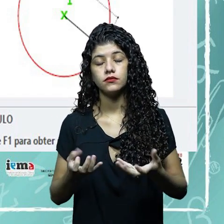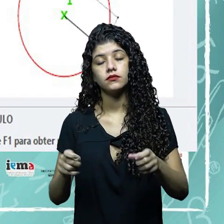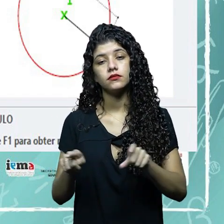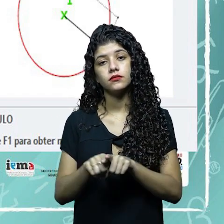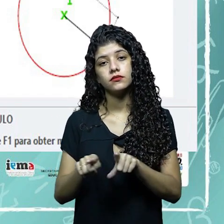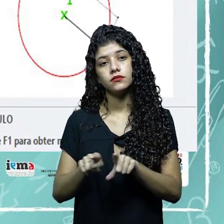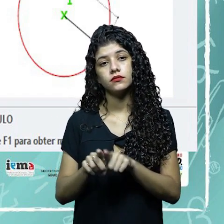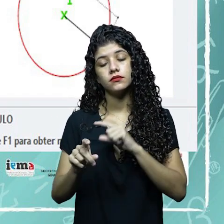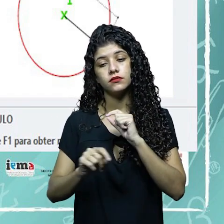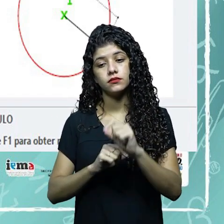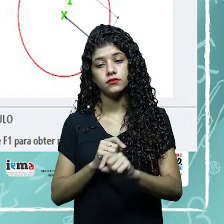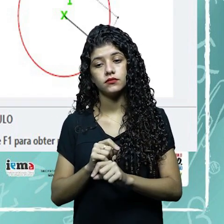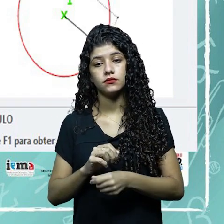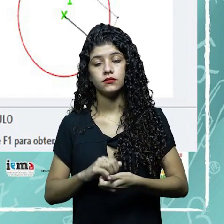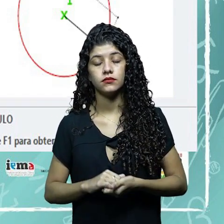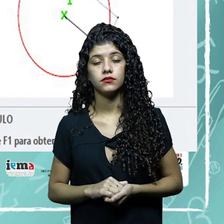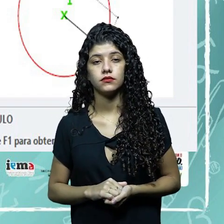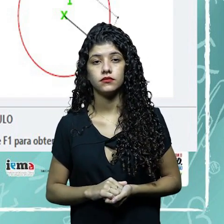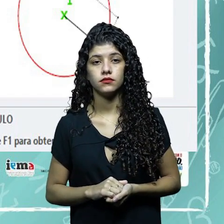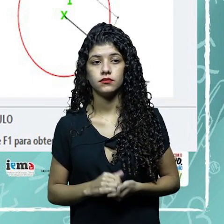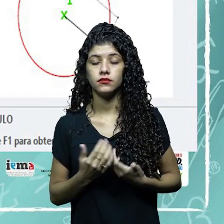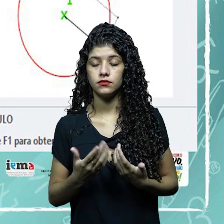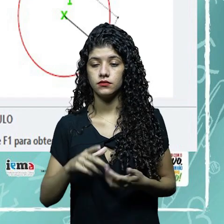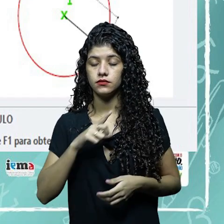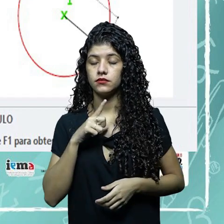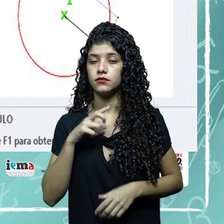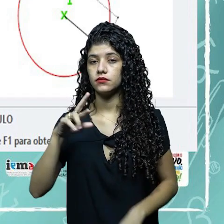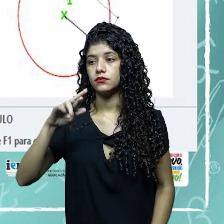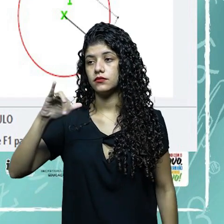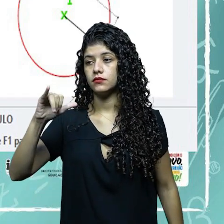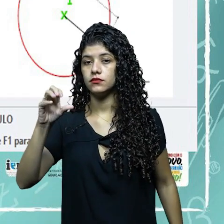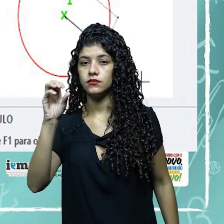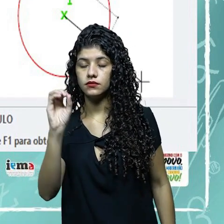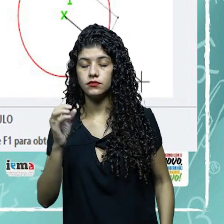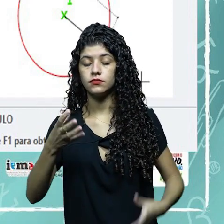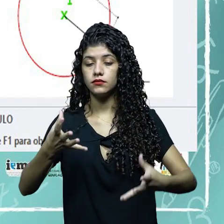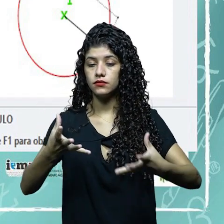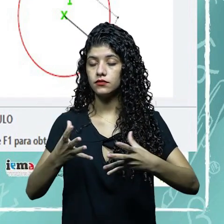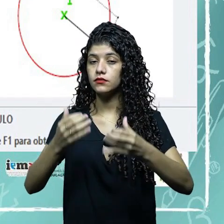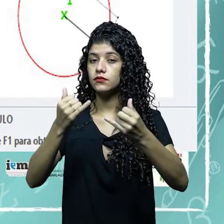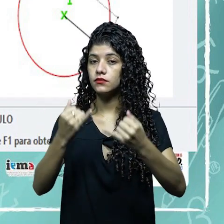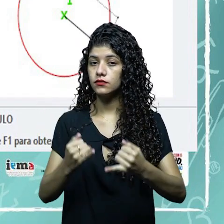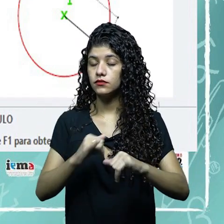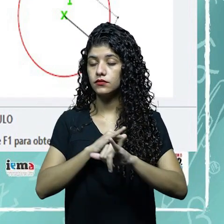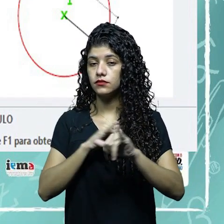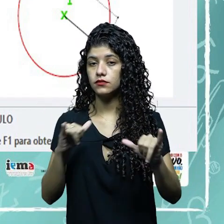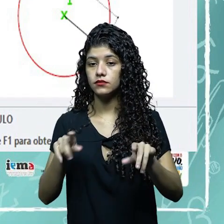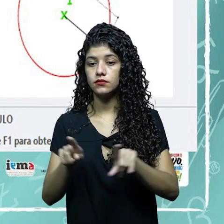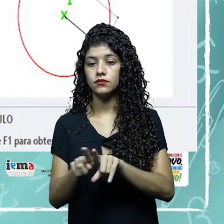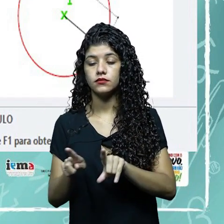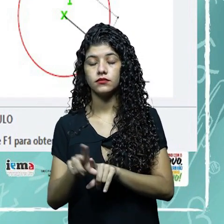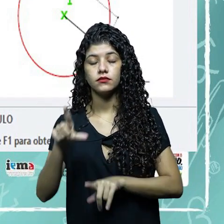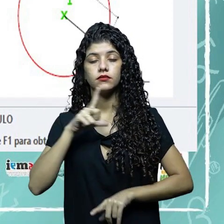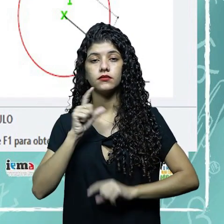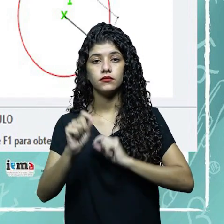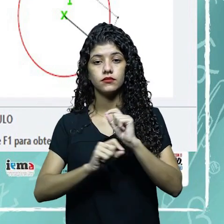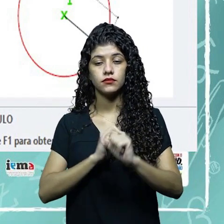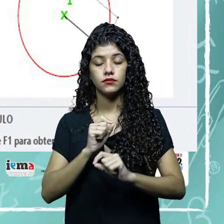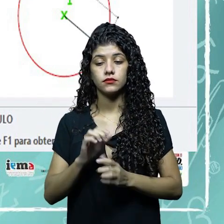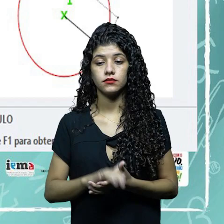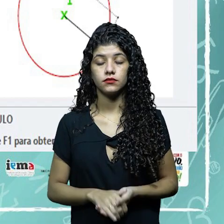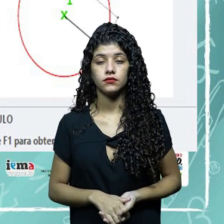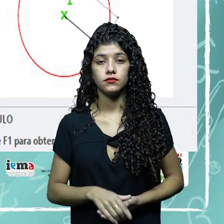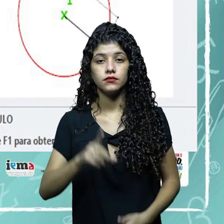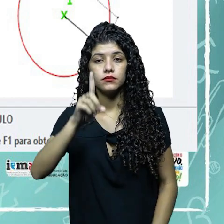quero e arrastar, ele vai me pedir um raio. Aí eu especifico o raio que eu quero. Tem a opção também de você especificar